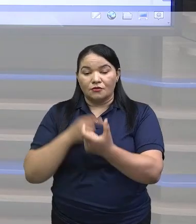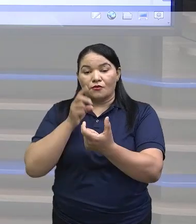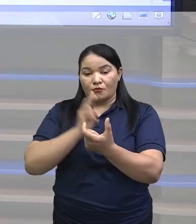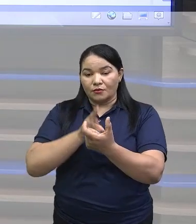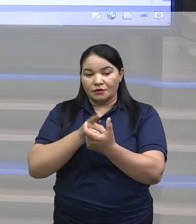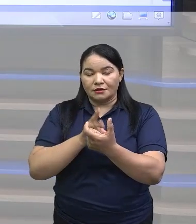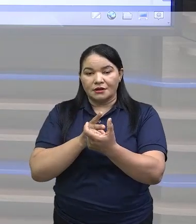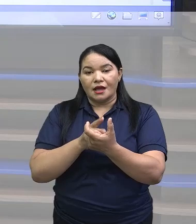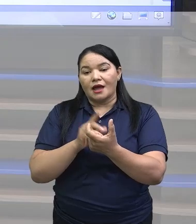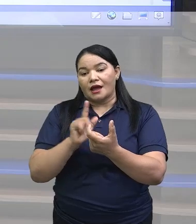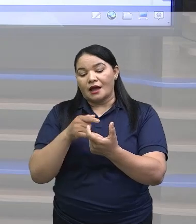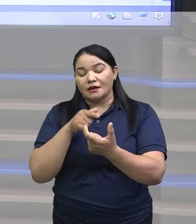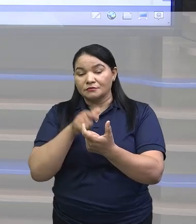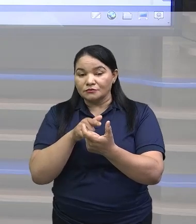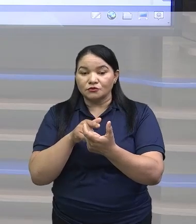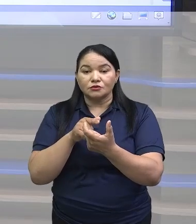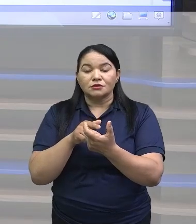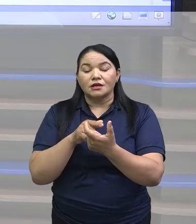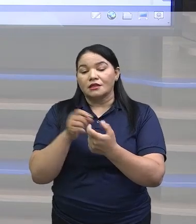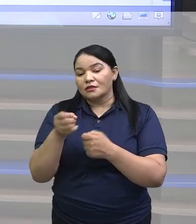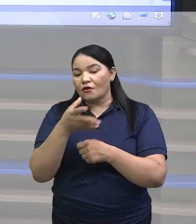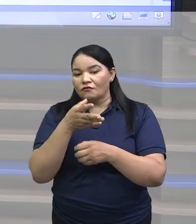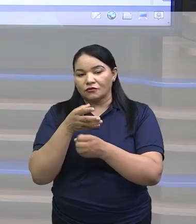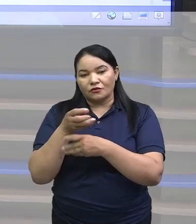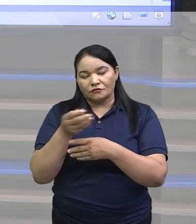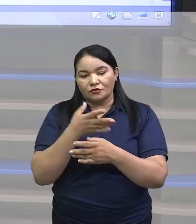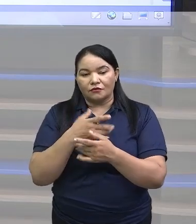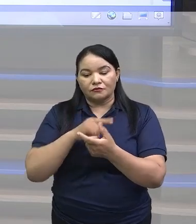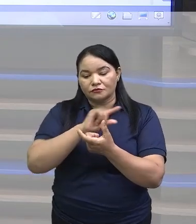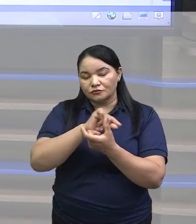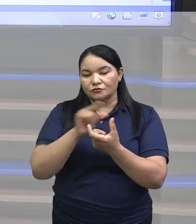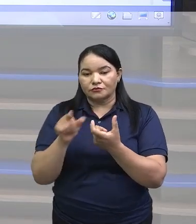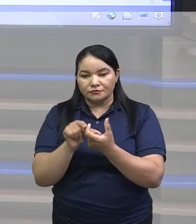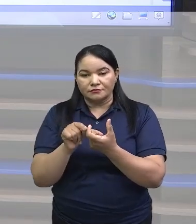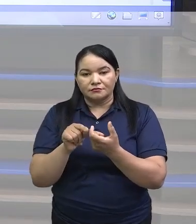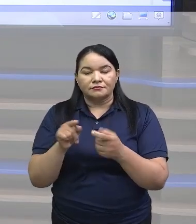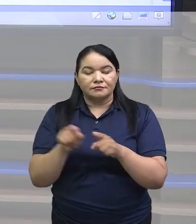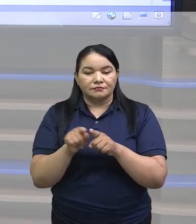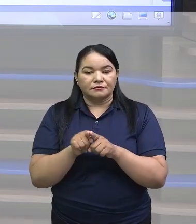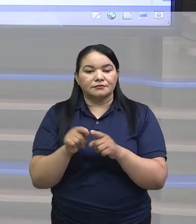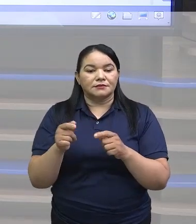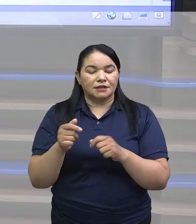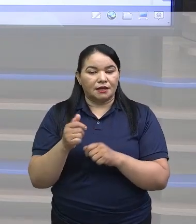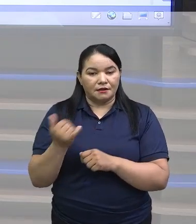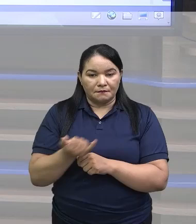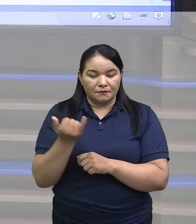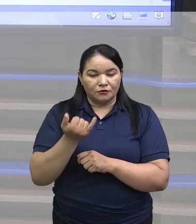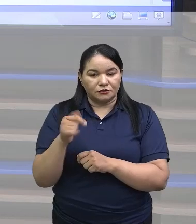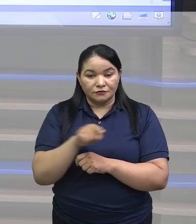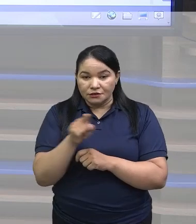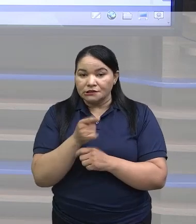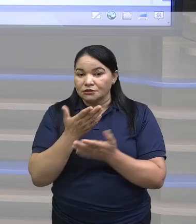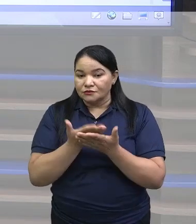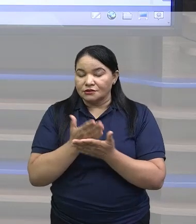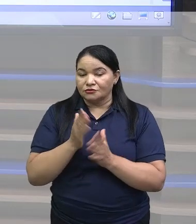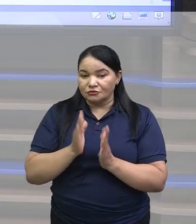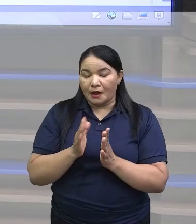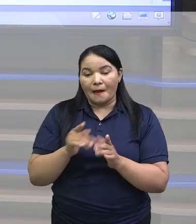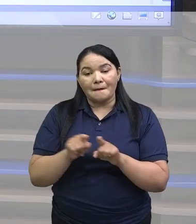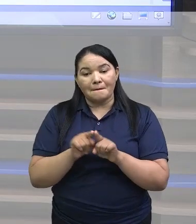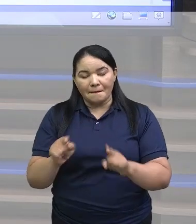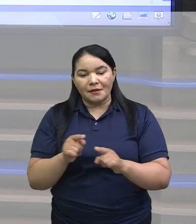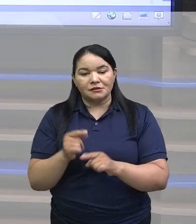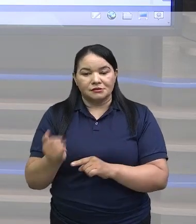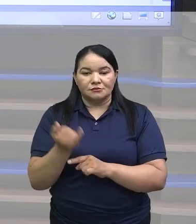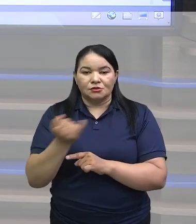palavras, novas palavras. E é importante a gente revisar esse assunto, que inclusive vocês já estudaram isso,